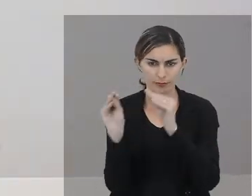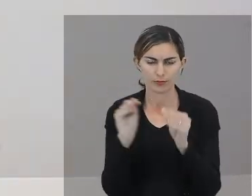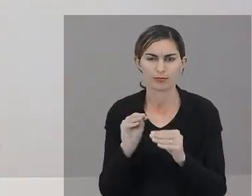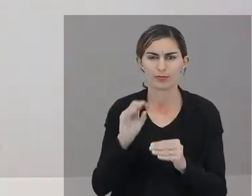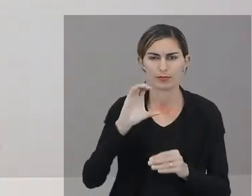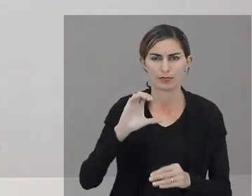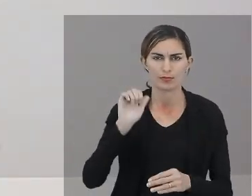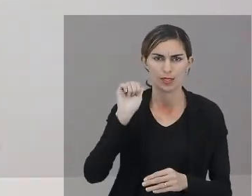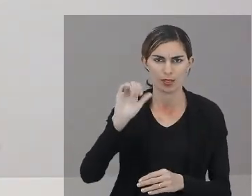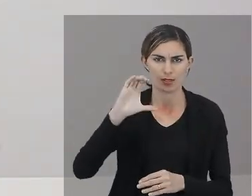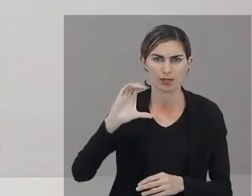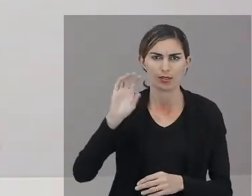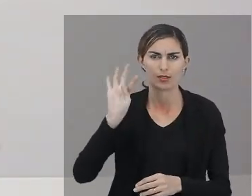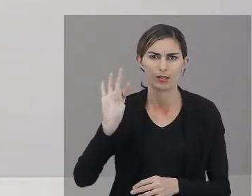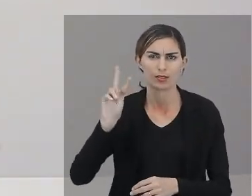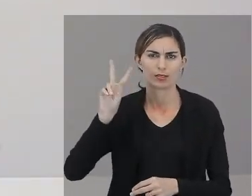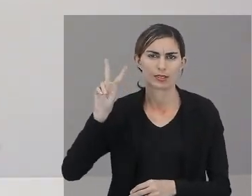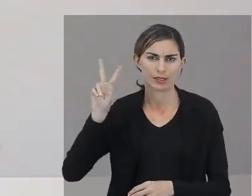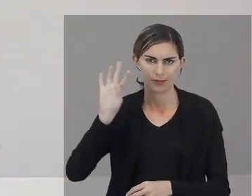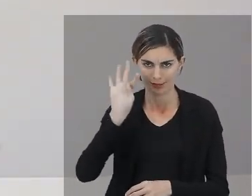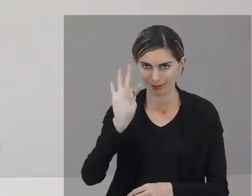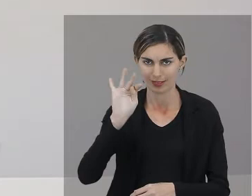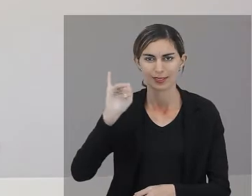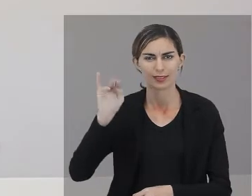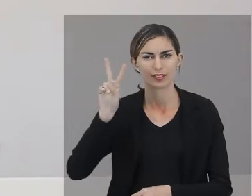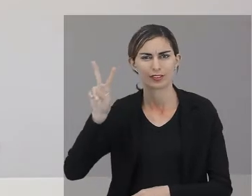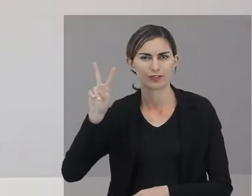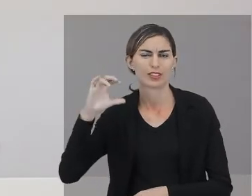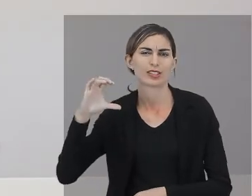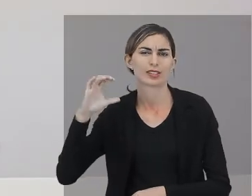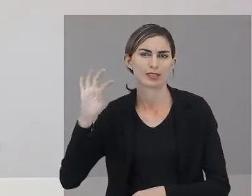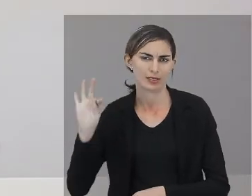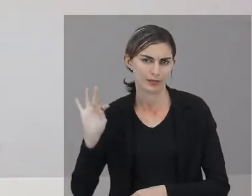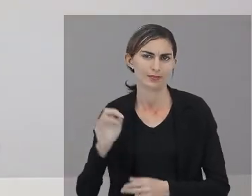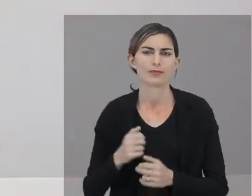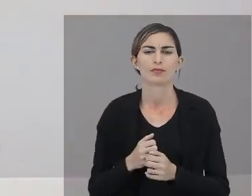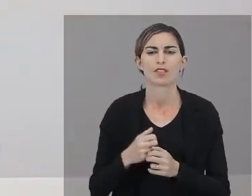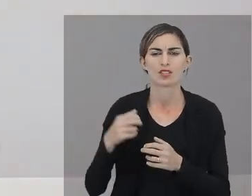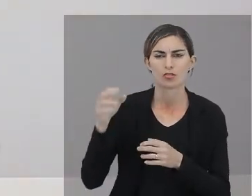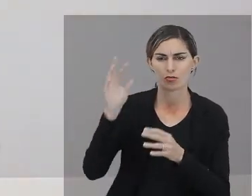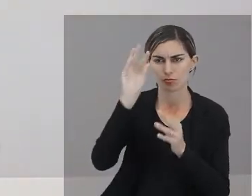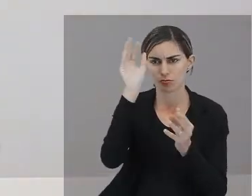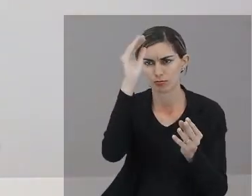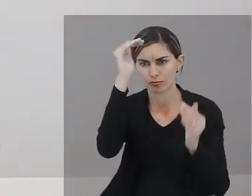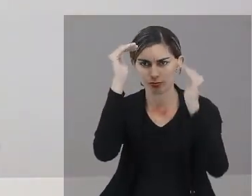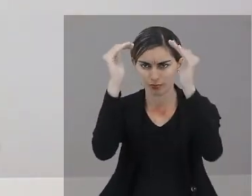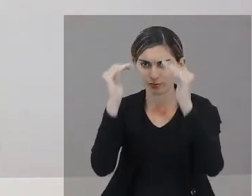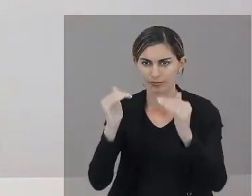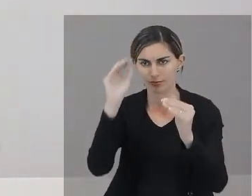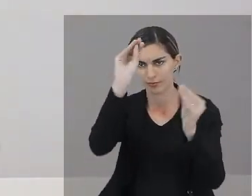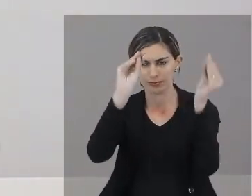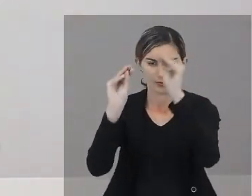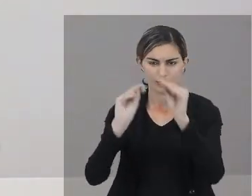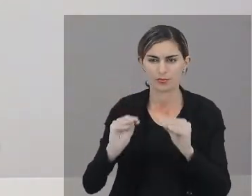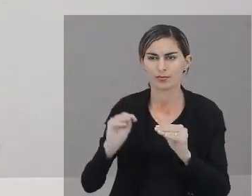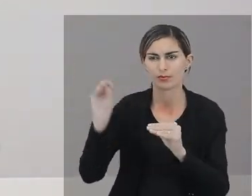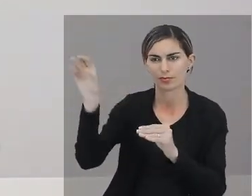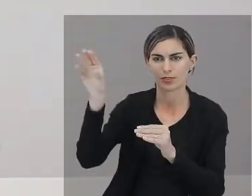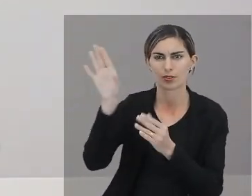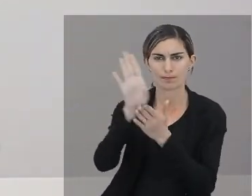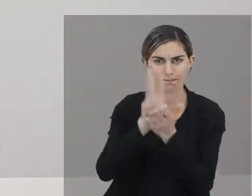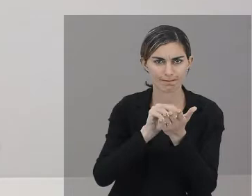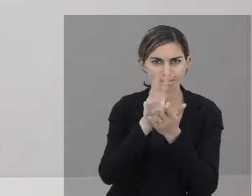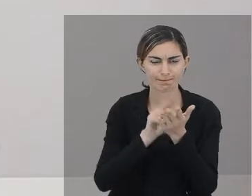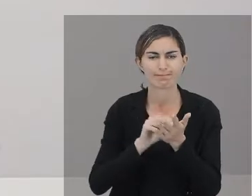Formatar um Activity para o desenvolvimento de estruturas de repetição. Da mesma forma como na